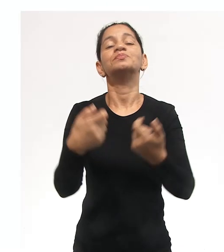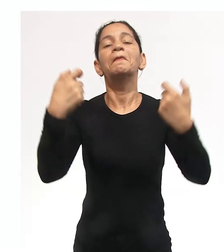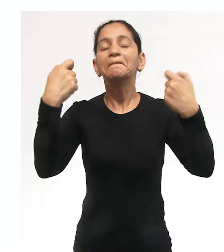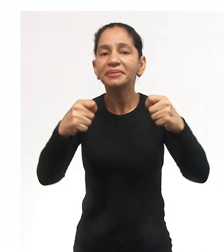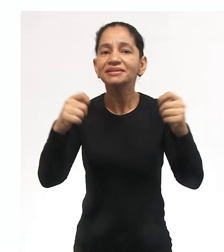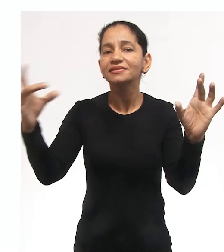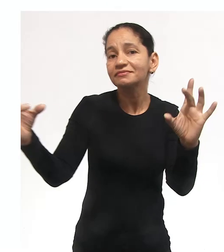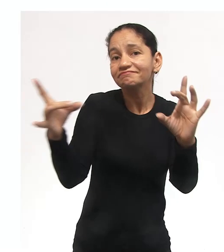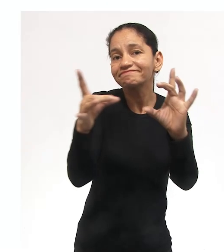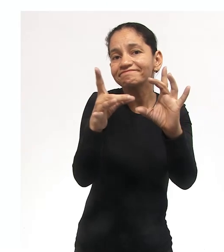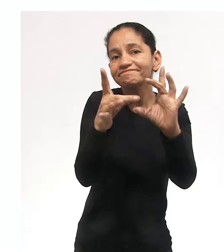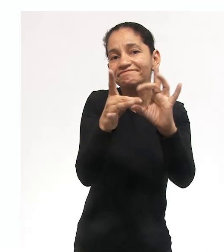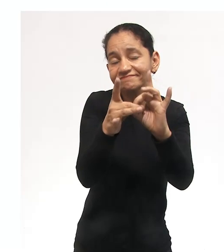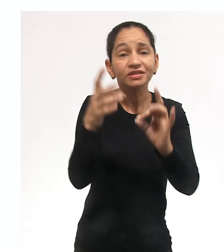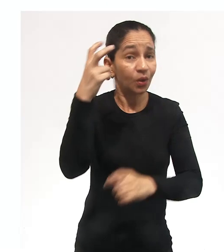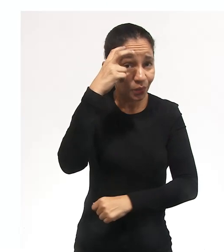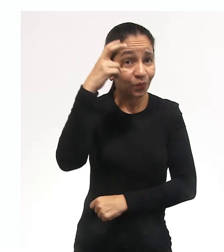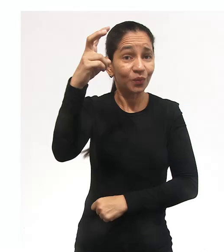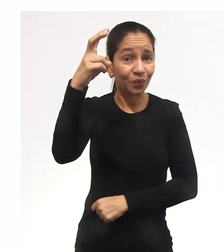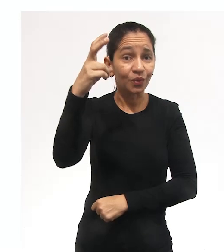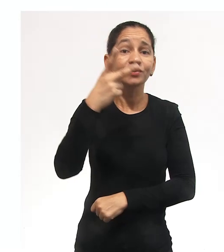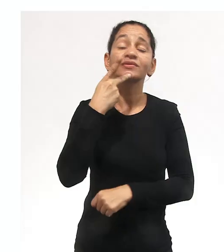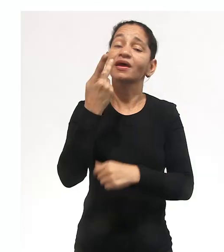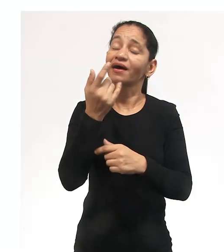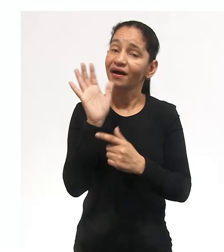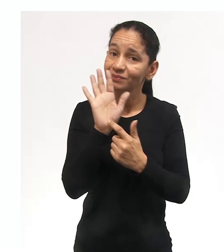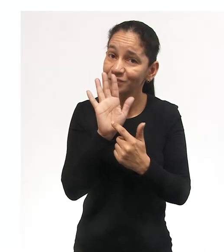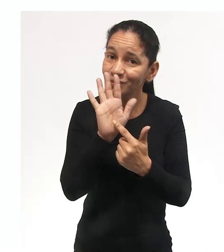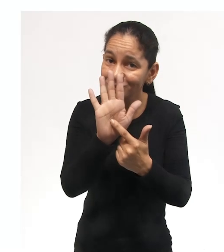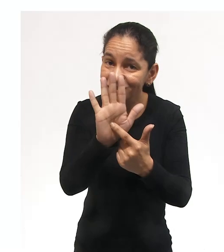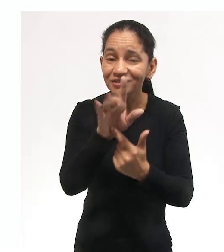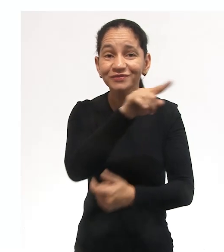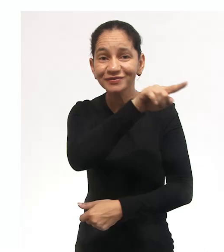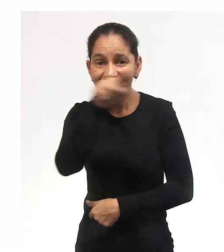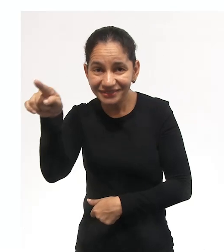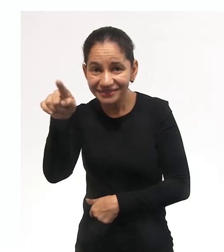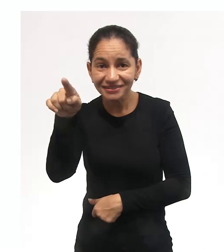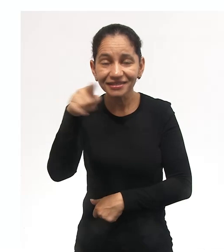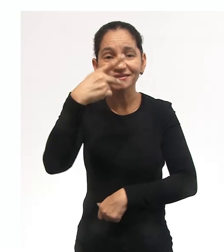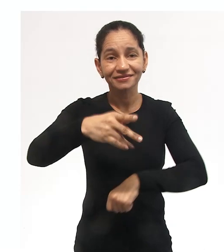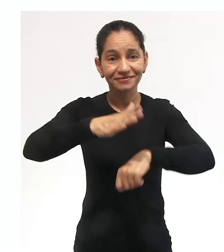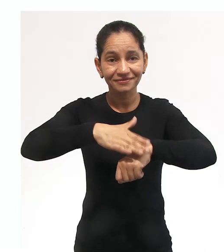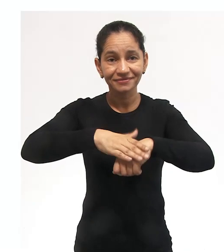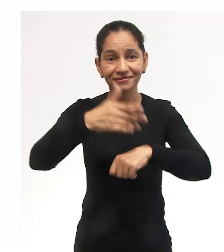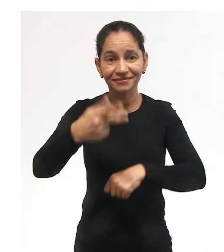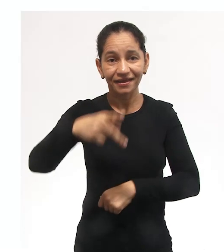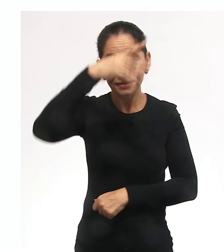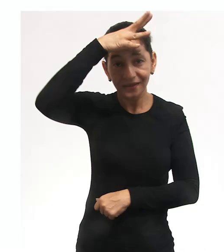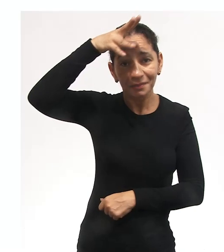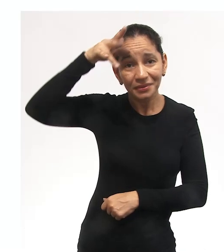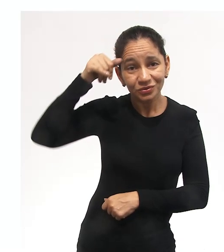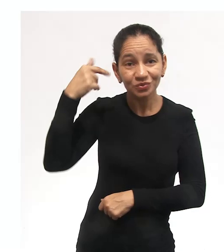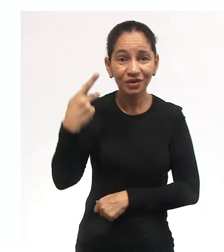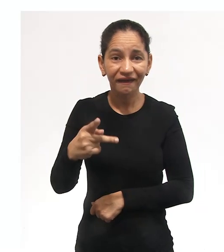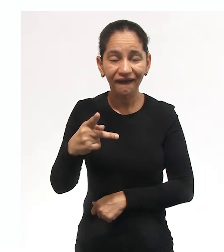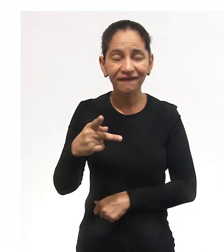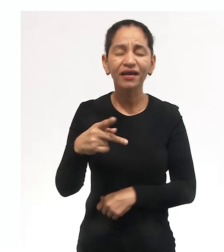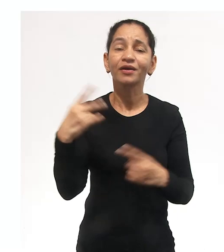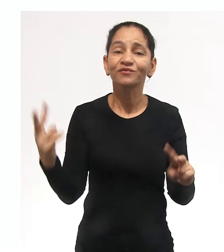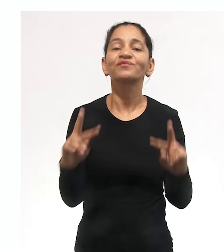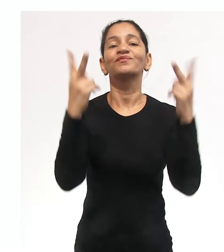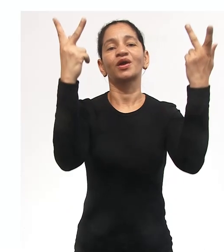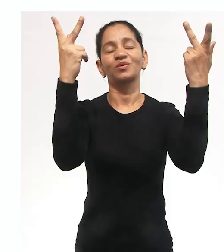articulação com a cultura local. Por isso que eu digo, gente, nós professores da região amazônica, nós